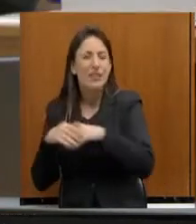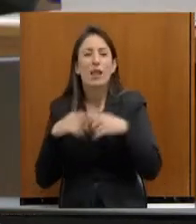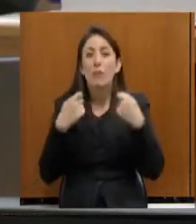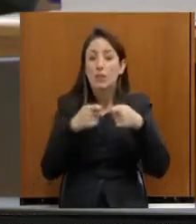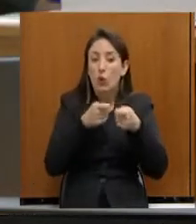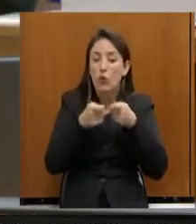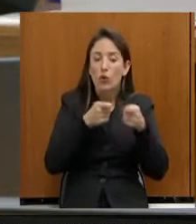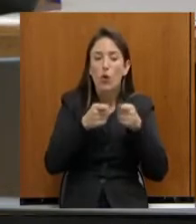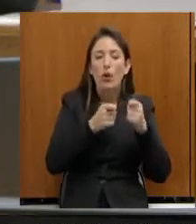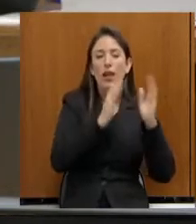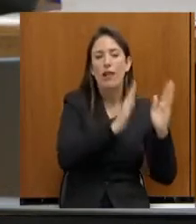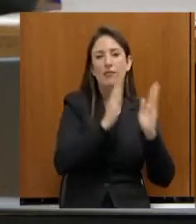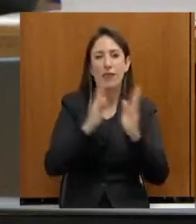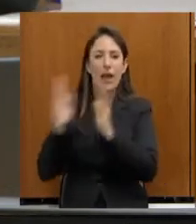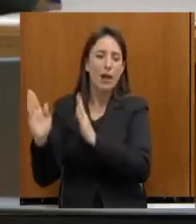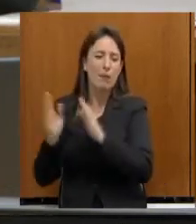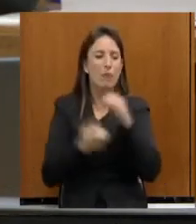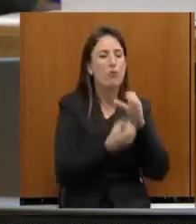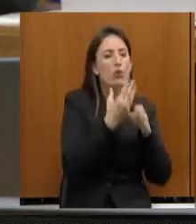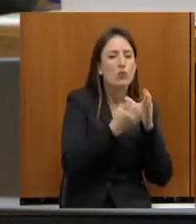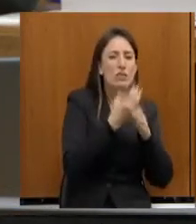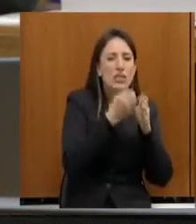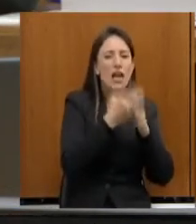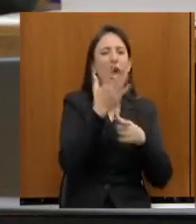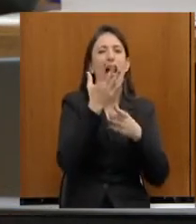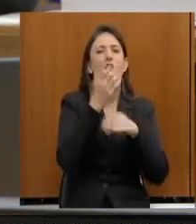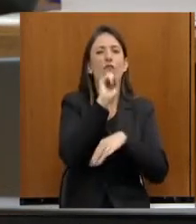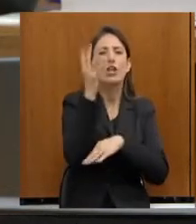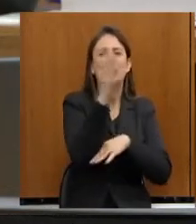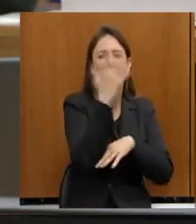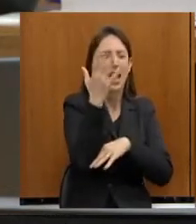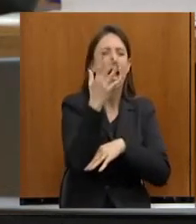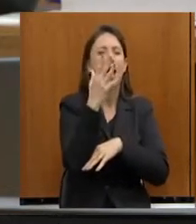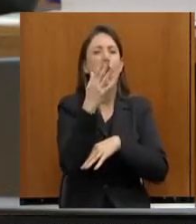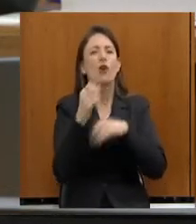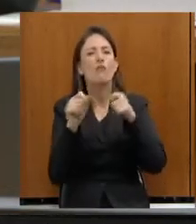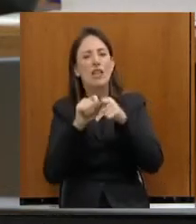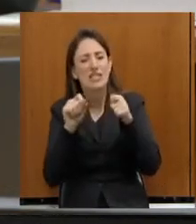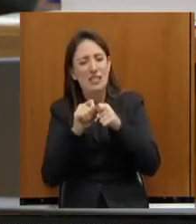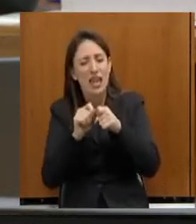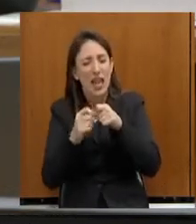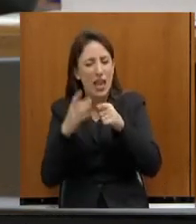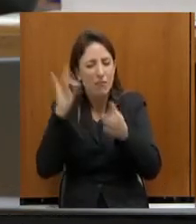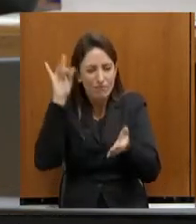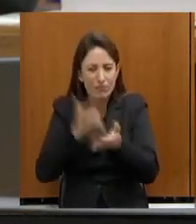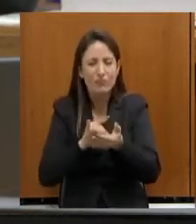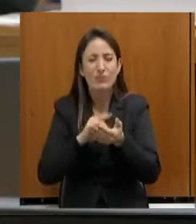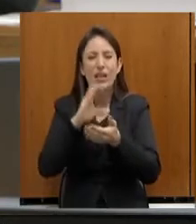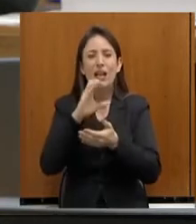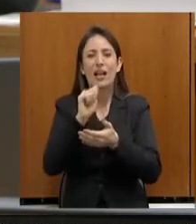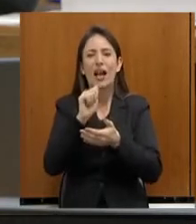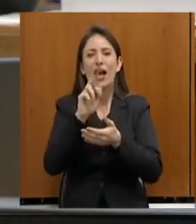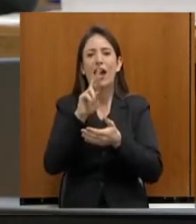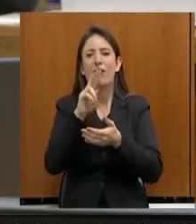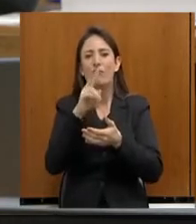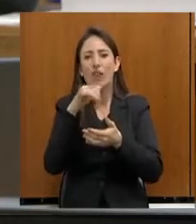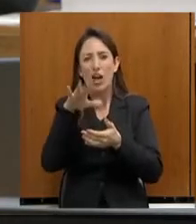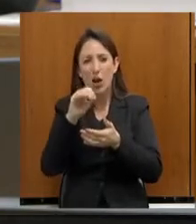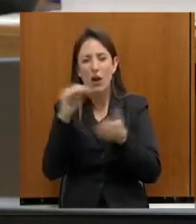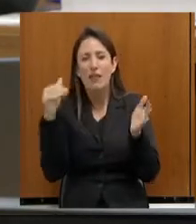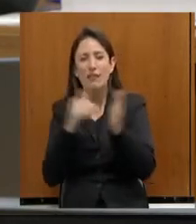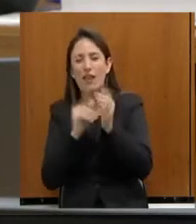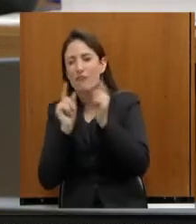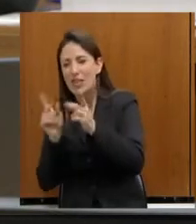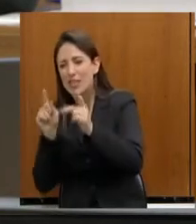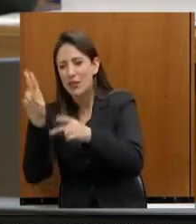produção Florestal para produção de carvão a produção de carvão até a destinação final para o uso e além